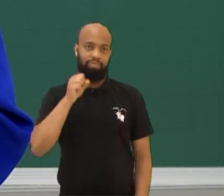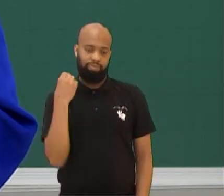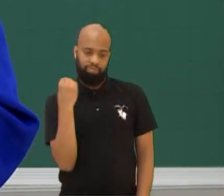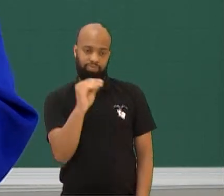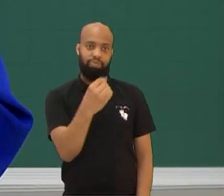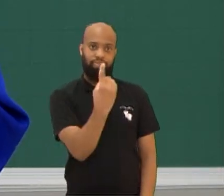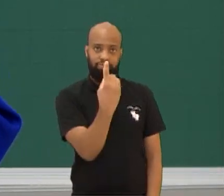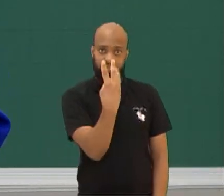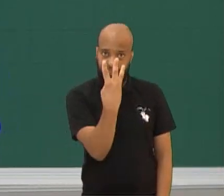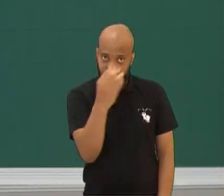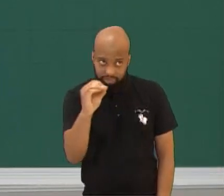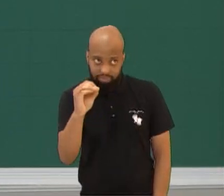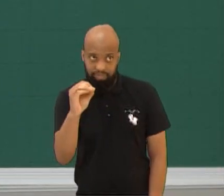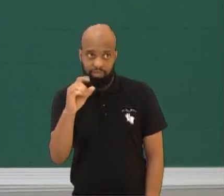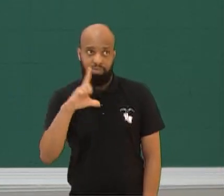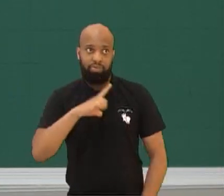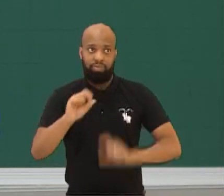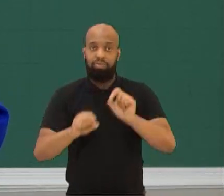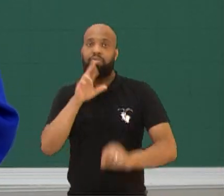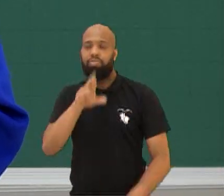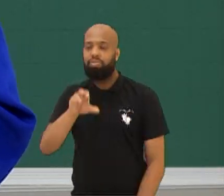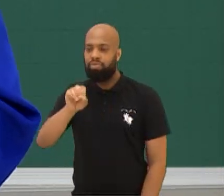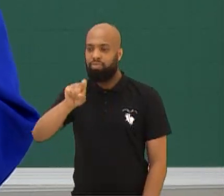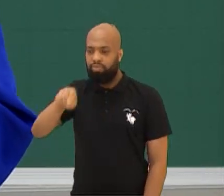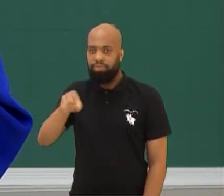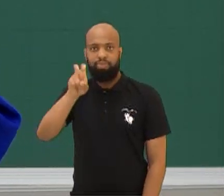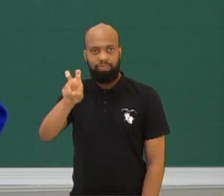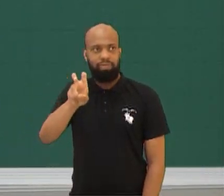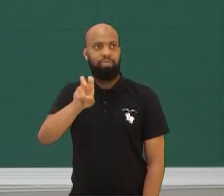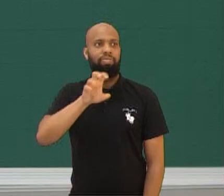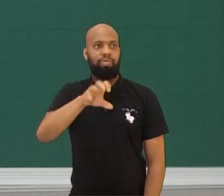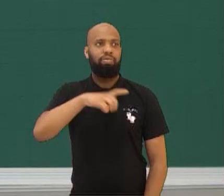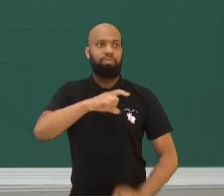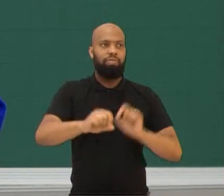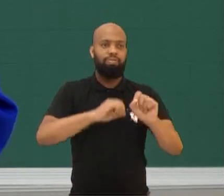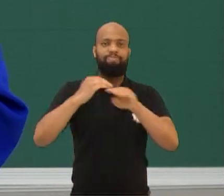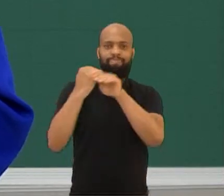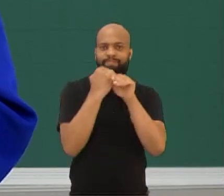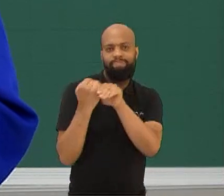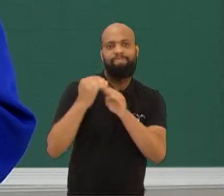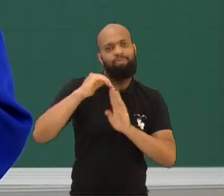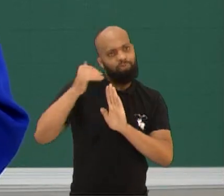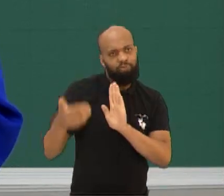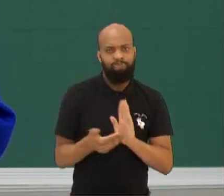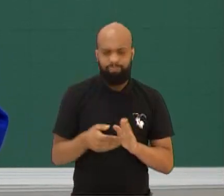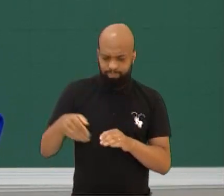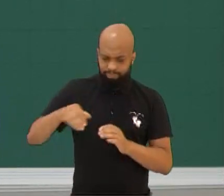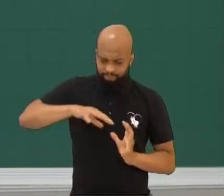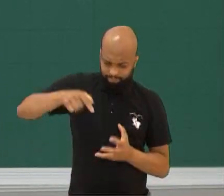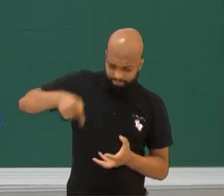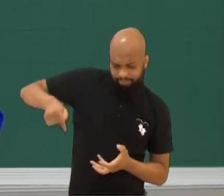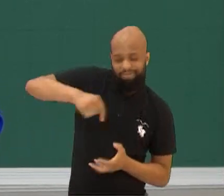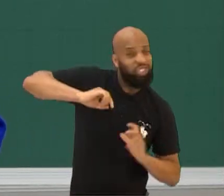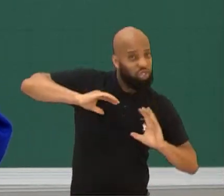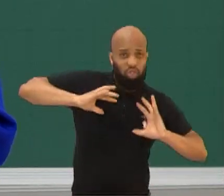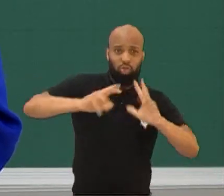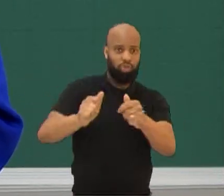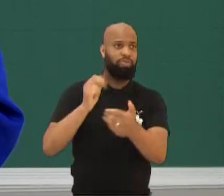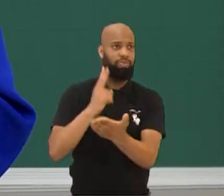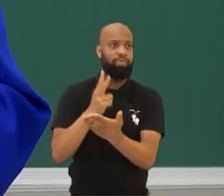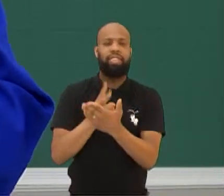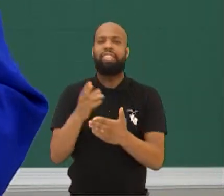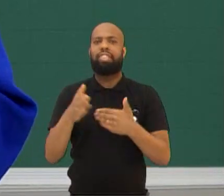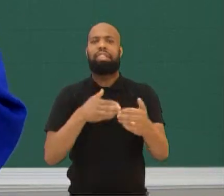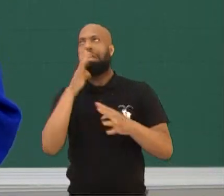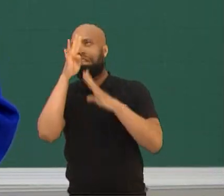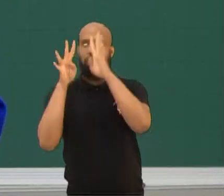30 graus, aparece 0,5 o resultado. E isso tem que ser padrão, porque se não existisse essa padronização, imaginou, cada um